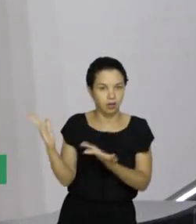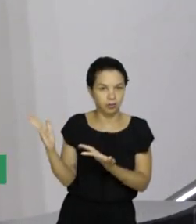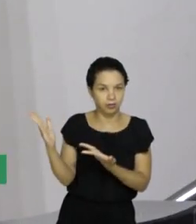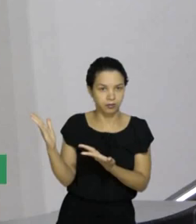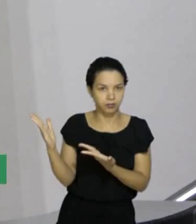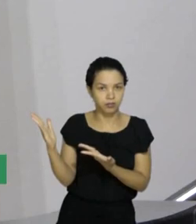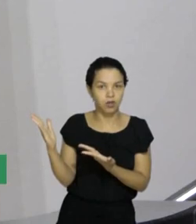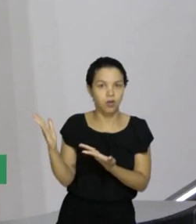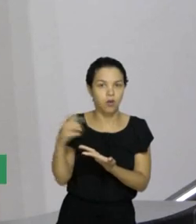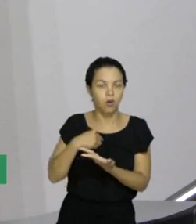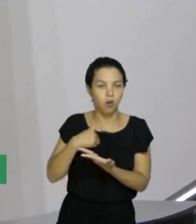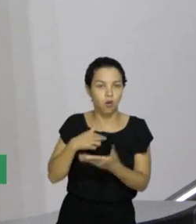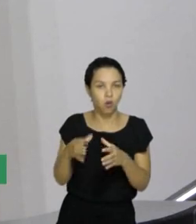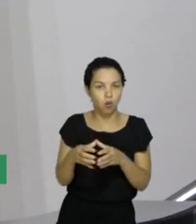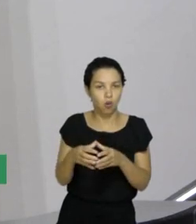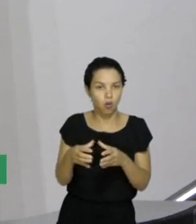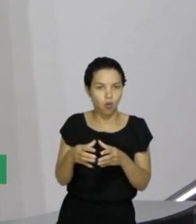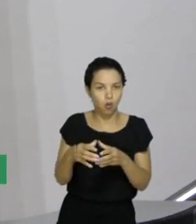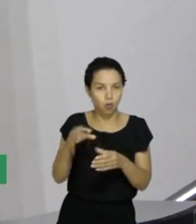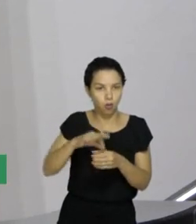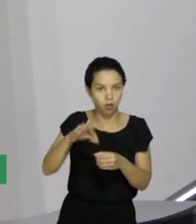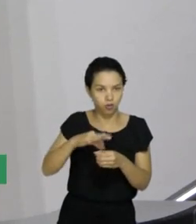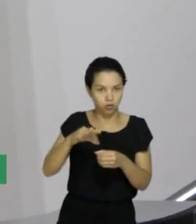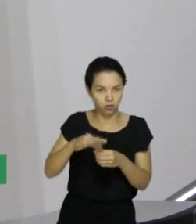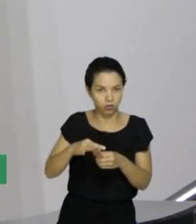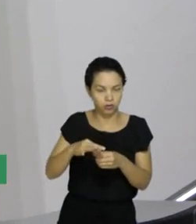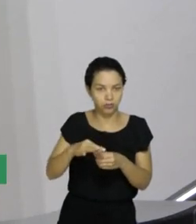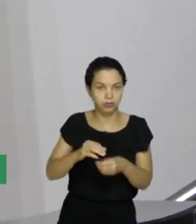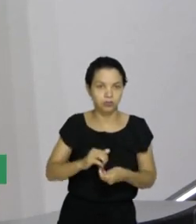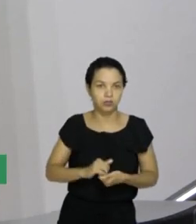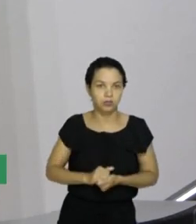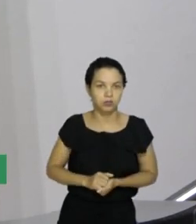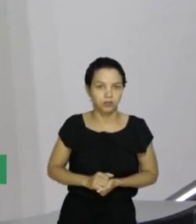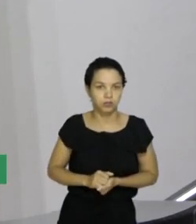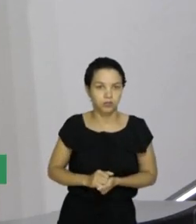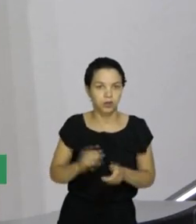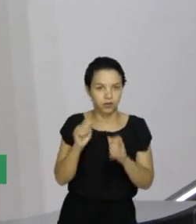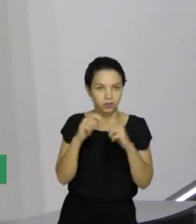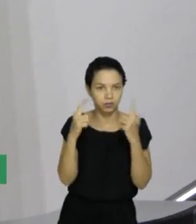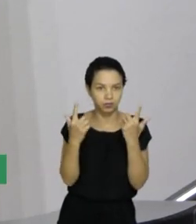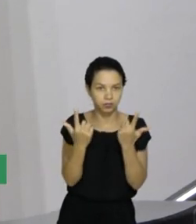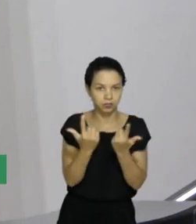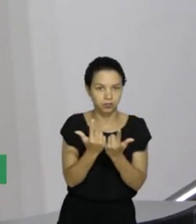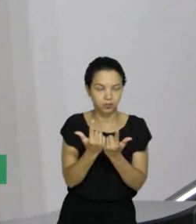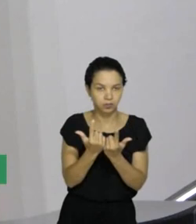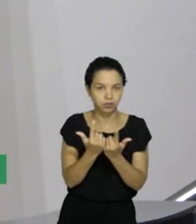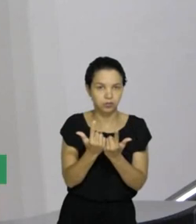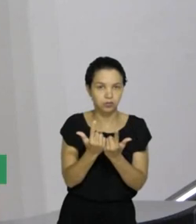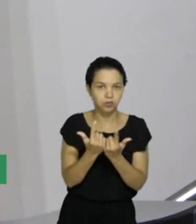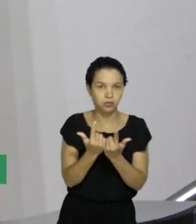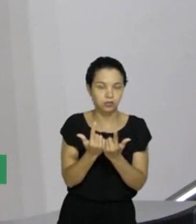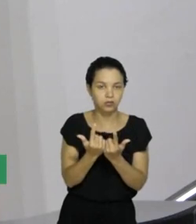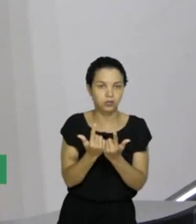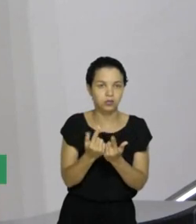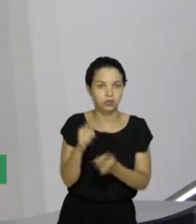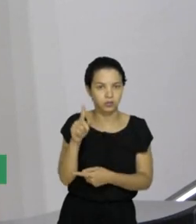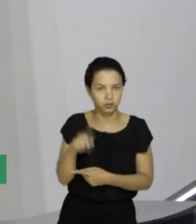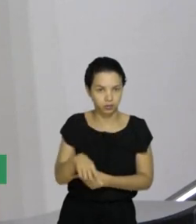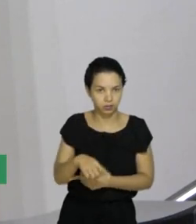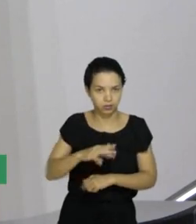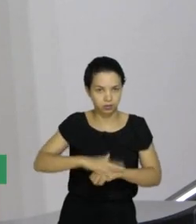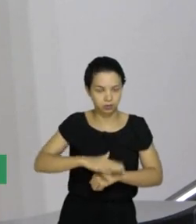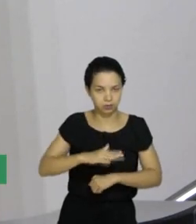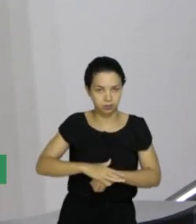por essas entidades e instituições e Assembleia Legislativa é a protagonista